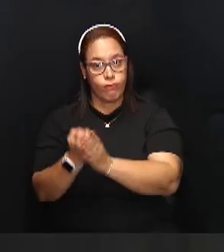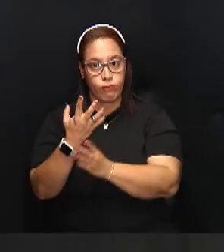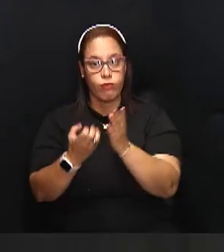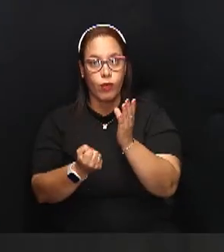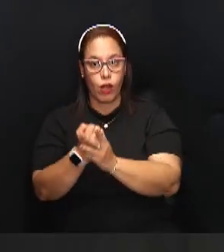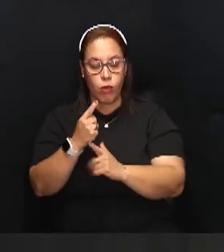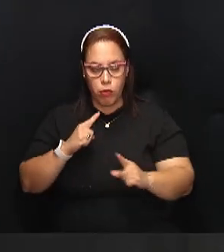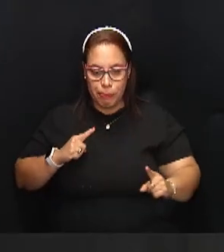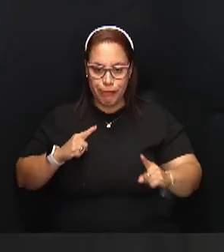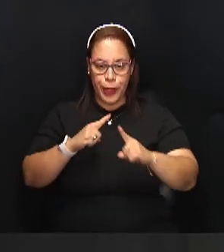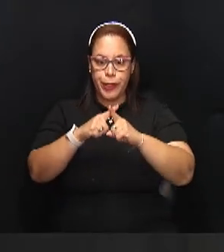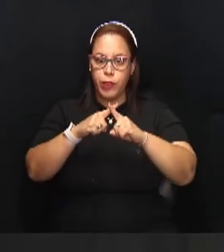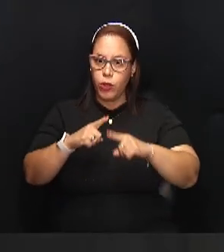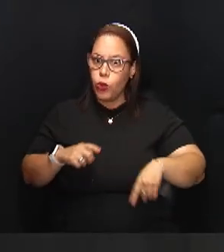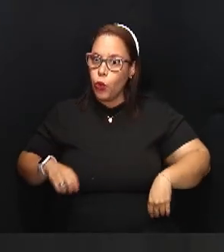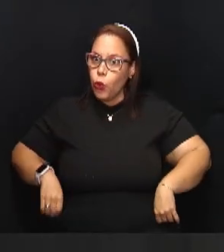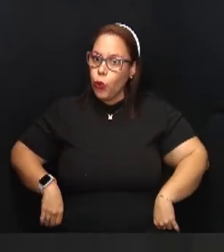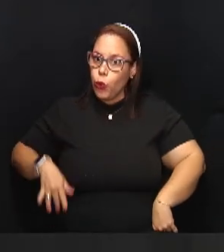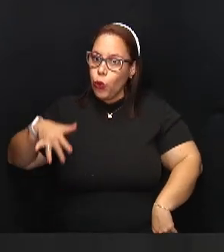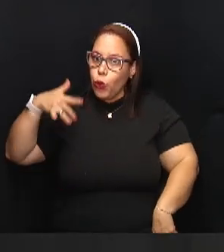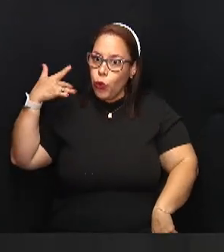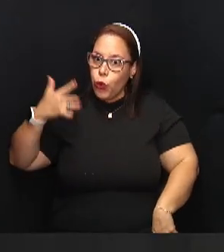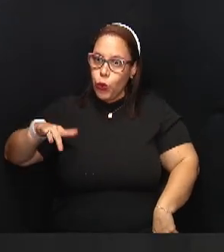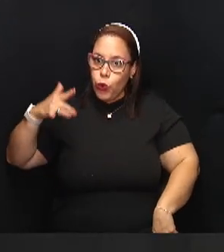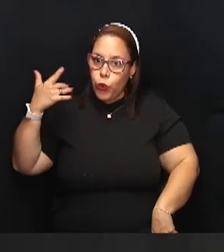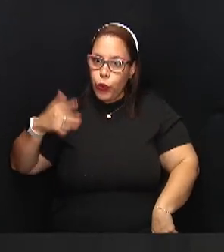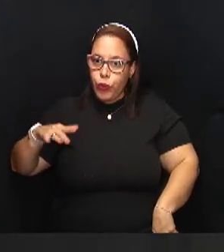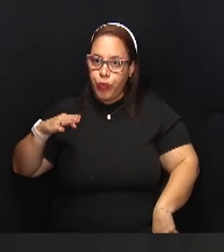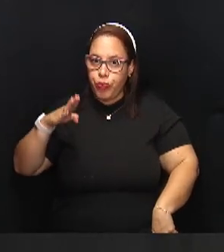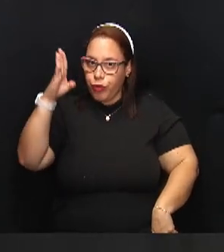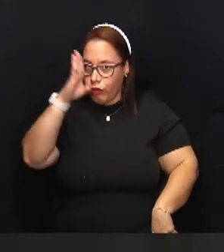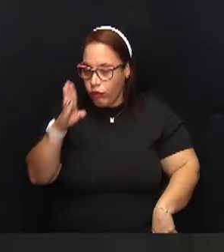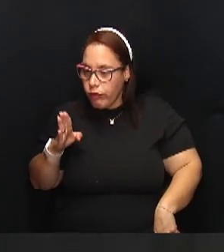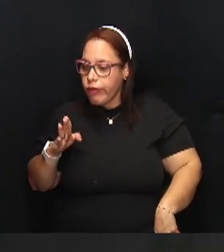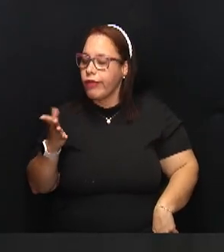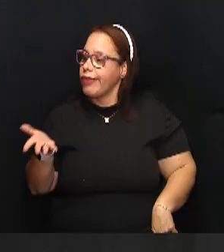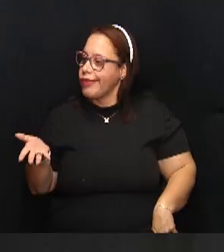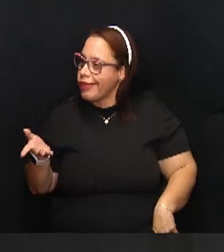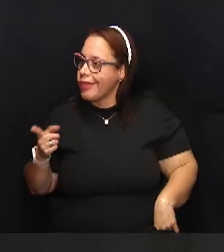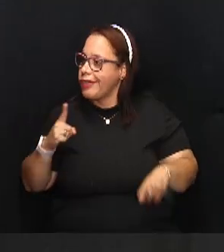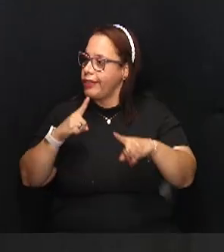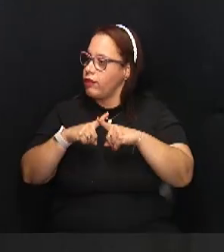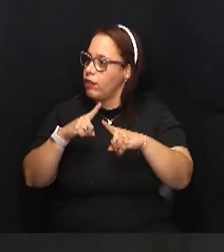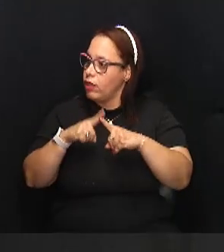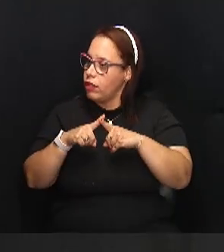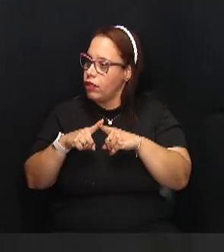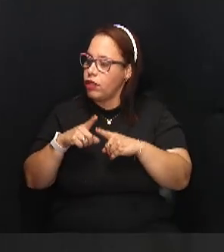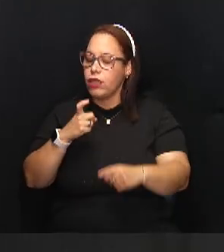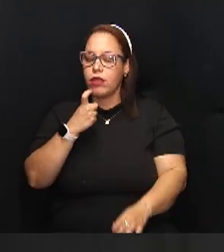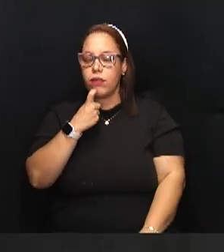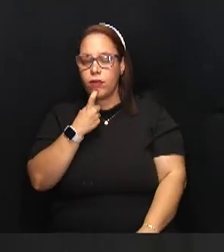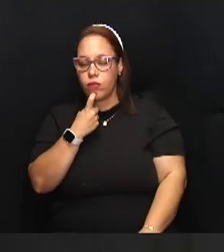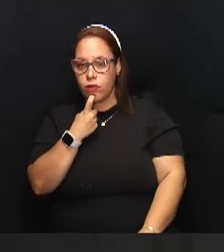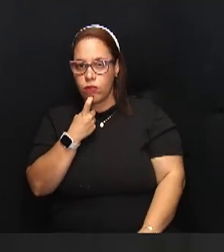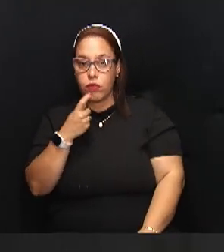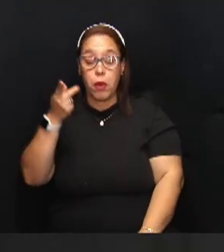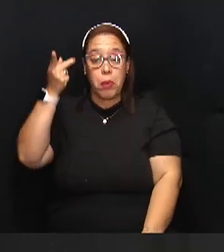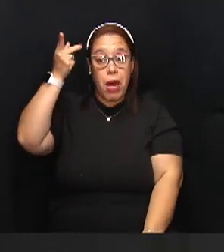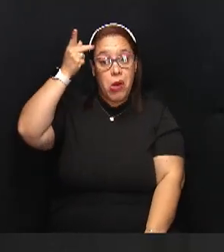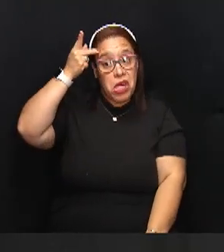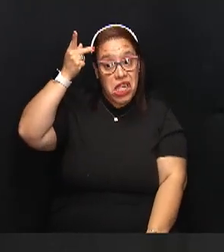grandes atletas que hoje fazem até parte da seleção brasileira, da seleção campineira, da seleção